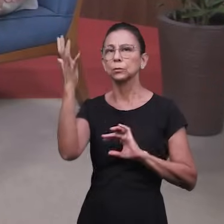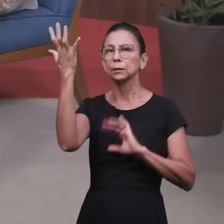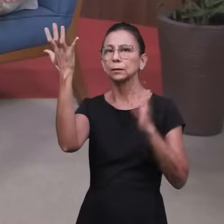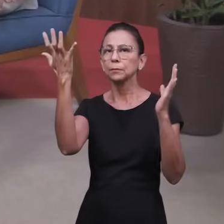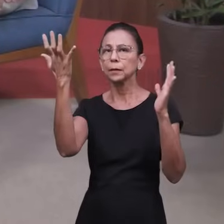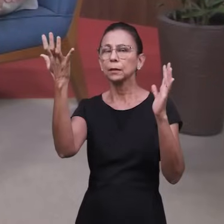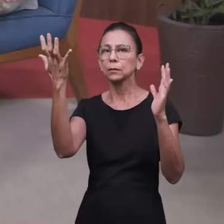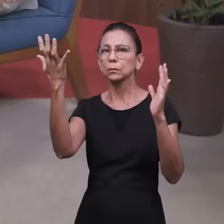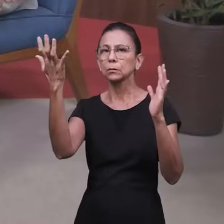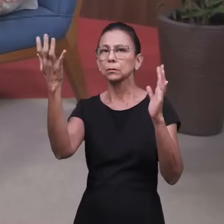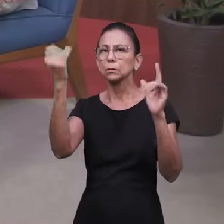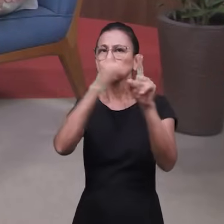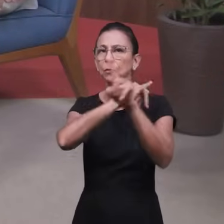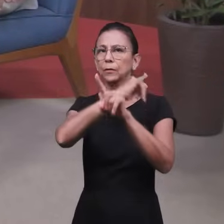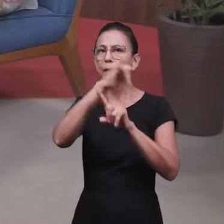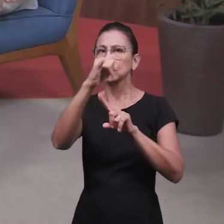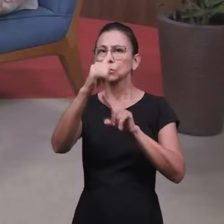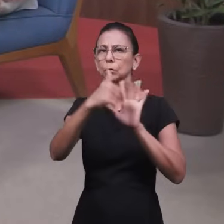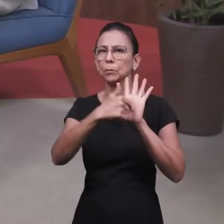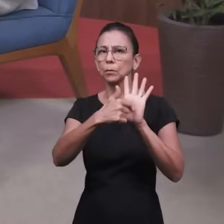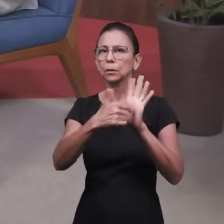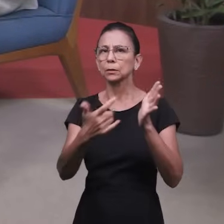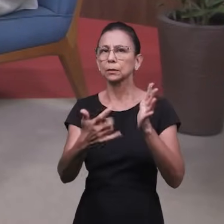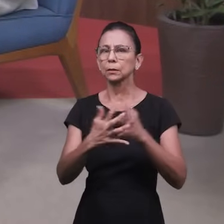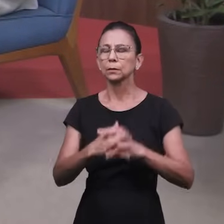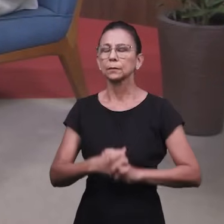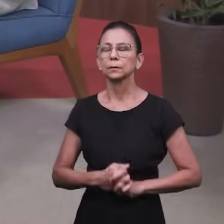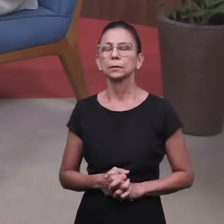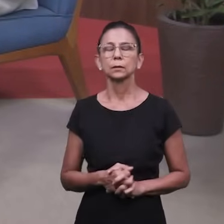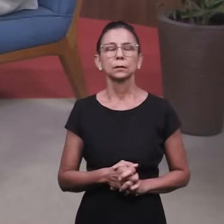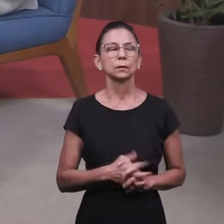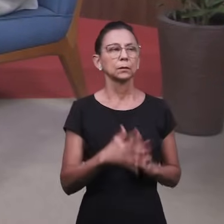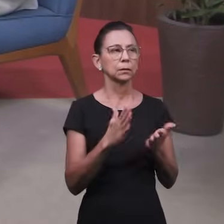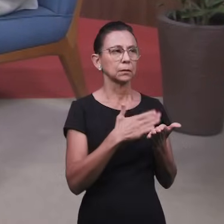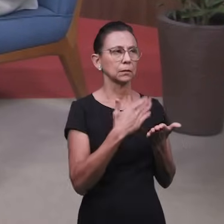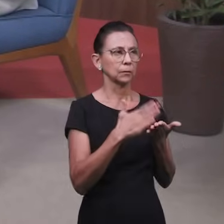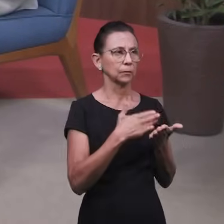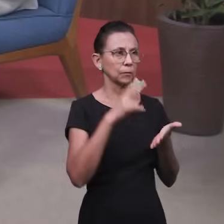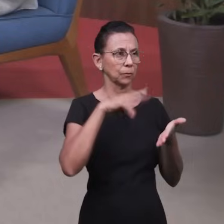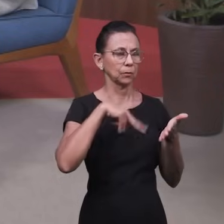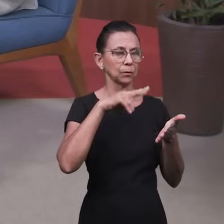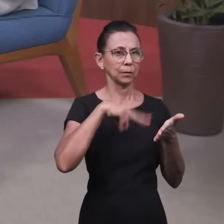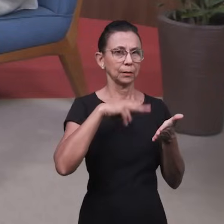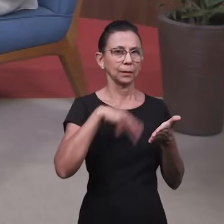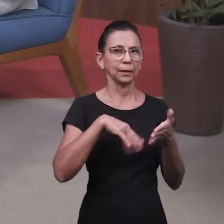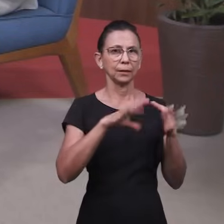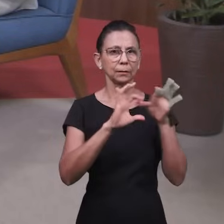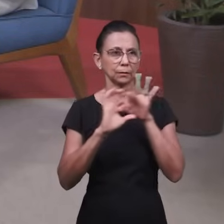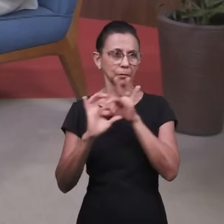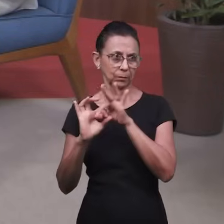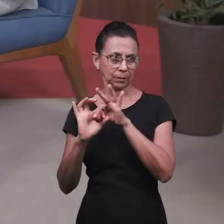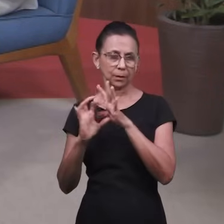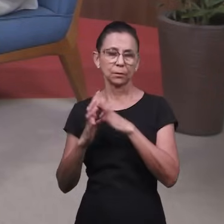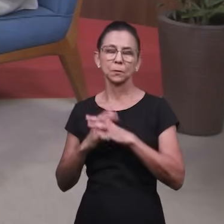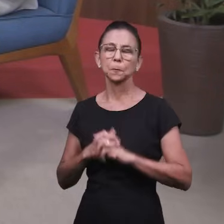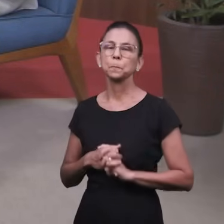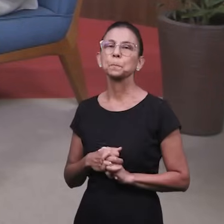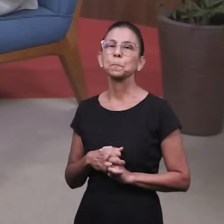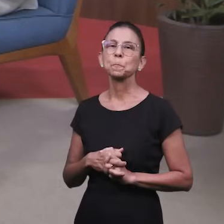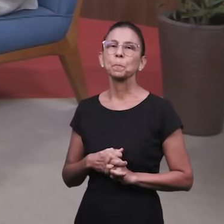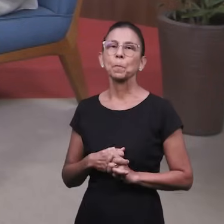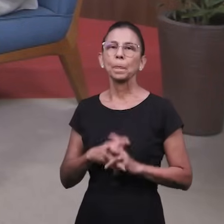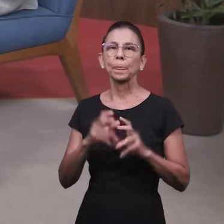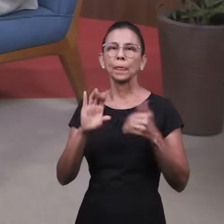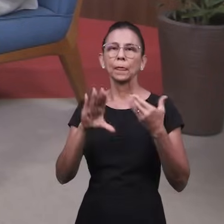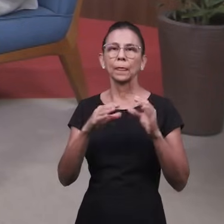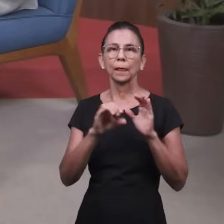registrados no livro de Cantares. Glória a Jesus. Então eu vou ler um texto aqui do livro de Cantares para você comentar nesse contexto que você acabou de trazer,